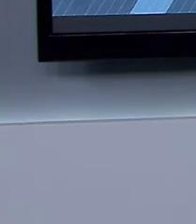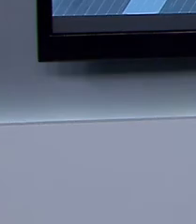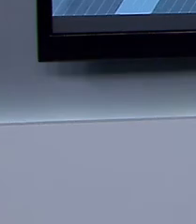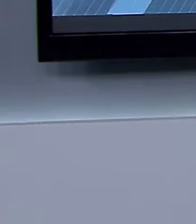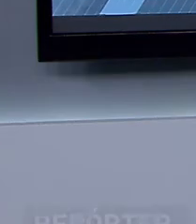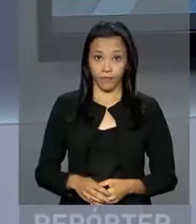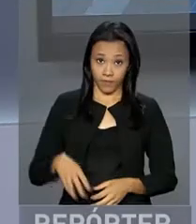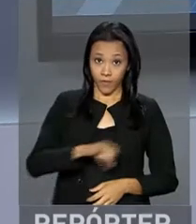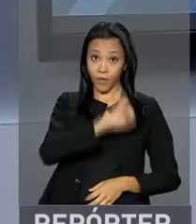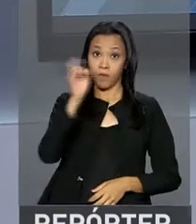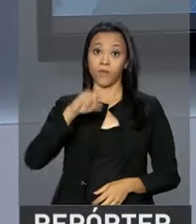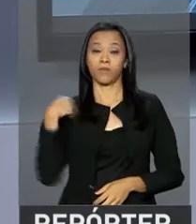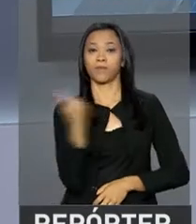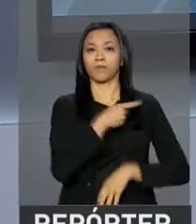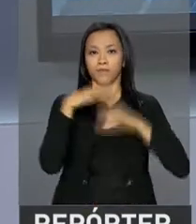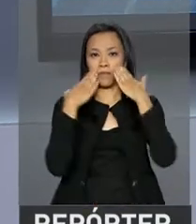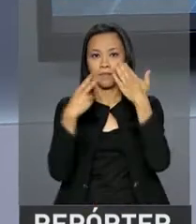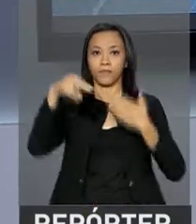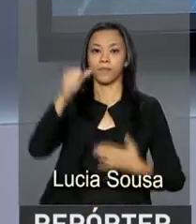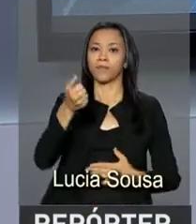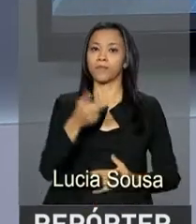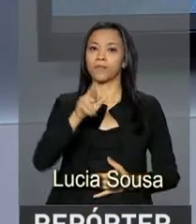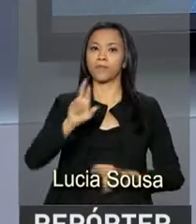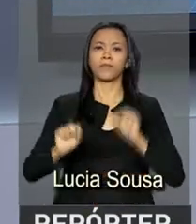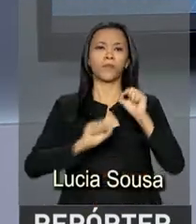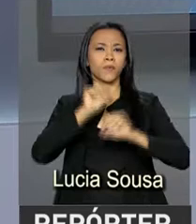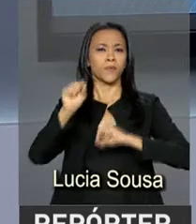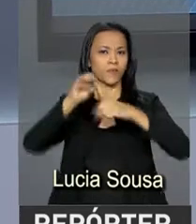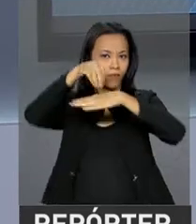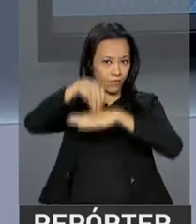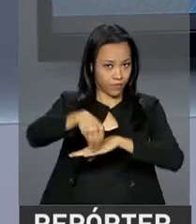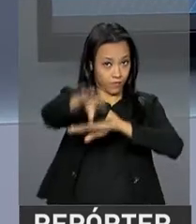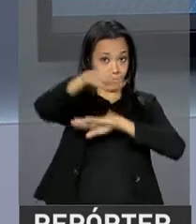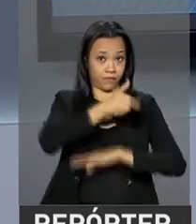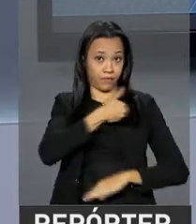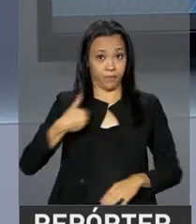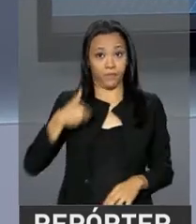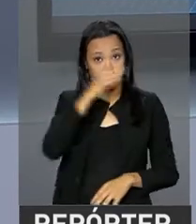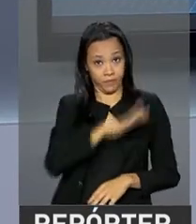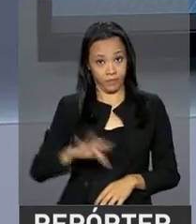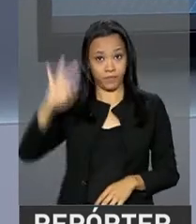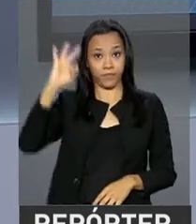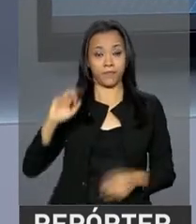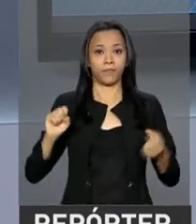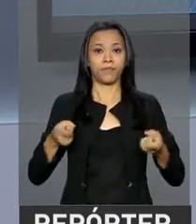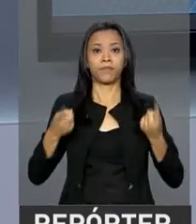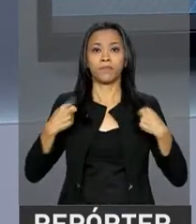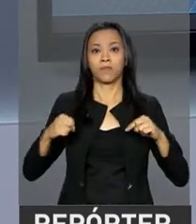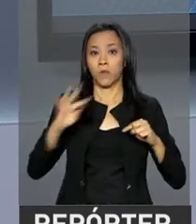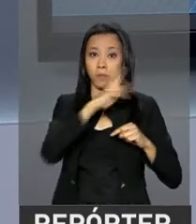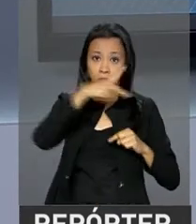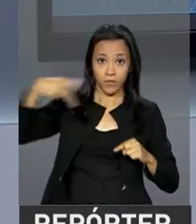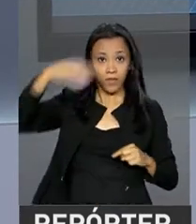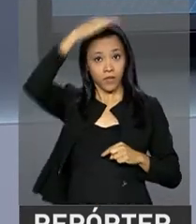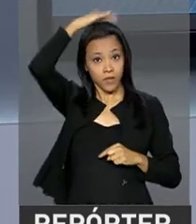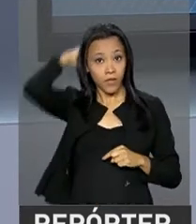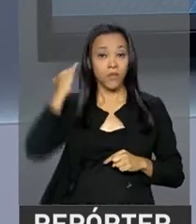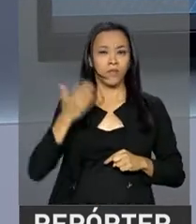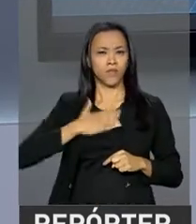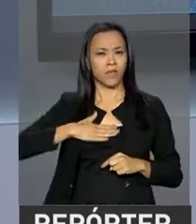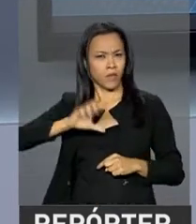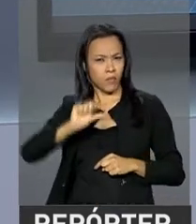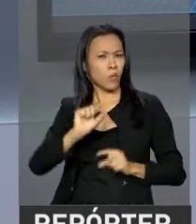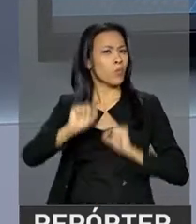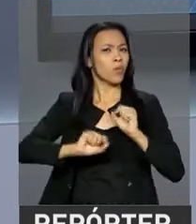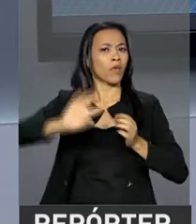lá estamos de volta com repórter nbr trazendo para você as notícias do governo federal o presidente michel temer funcionar daqui a